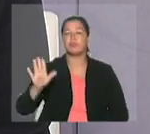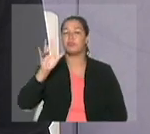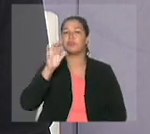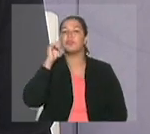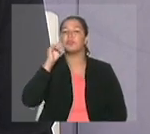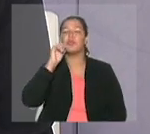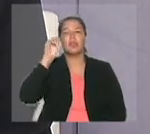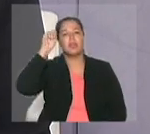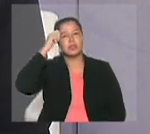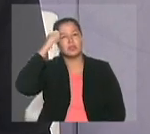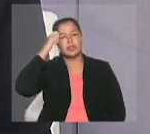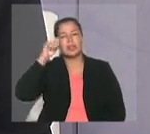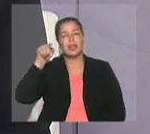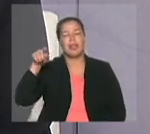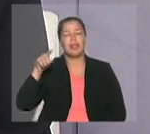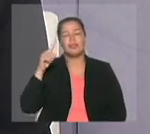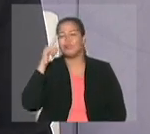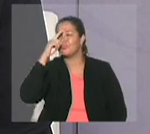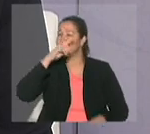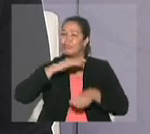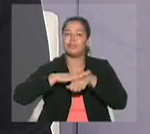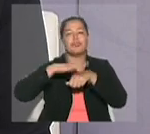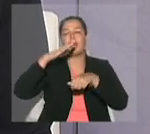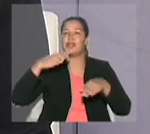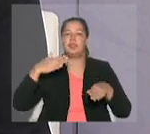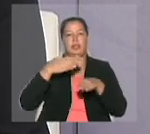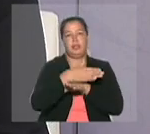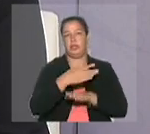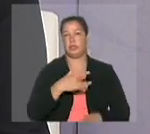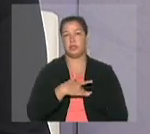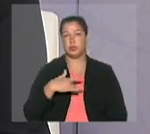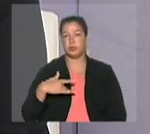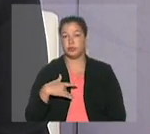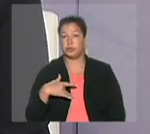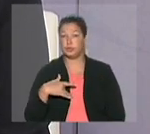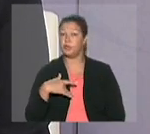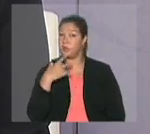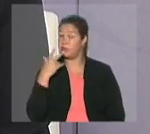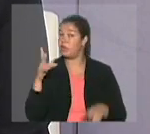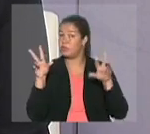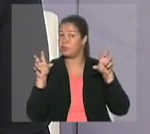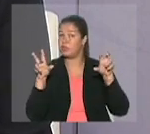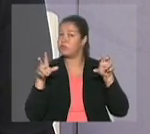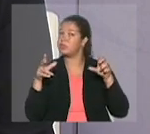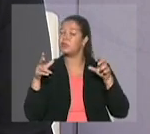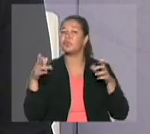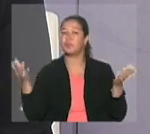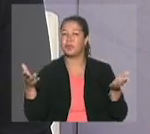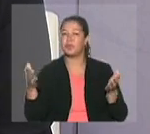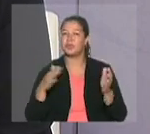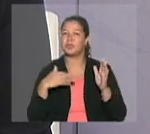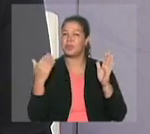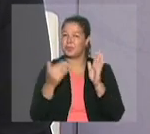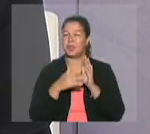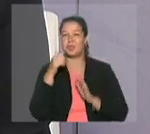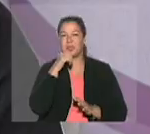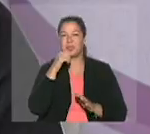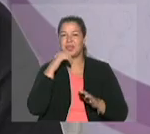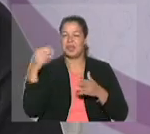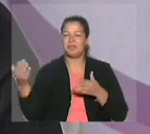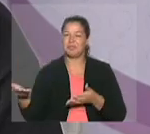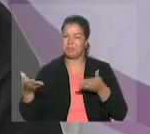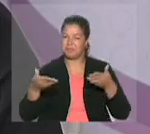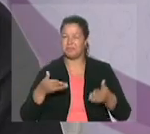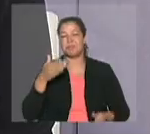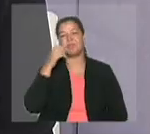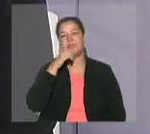as que enfrentam as maiores dificuldades no acesso à saúde. Para falar sobre esse assunto, o Toda Mulher de hoje recebe